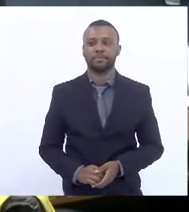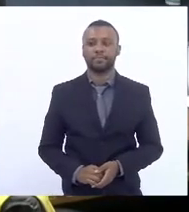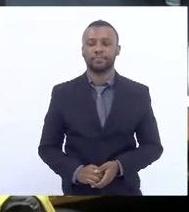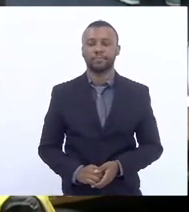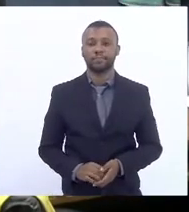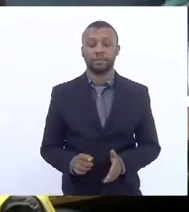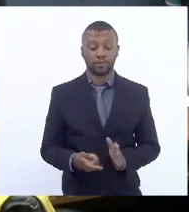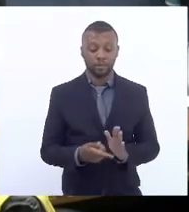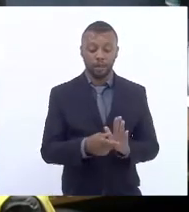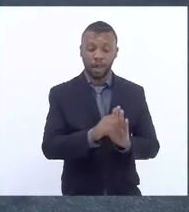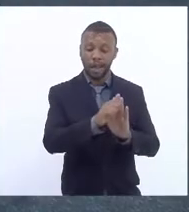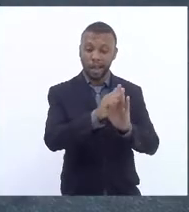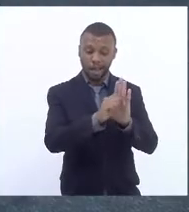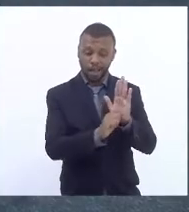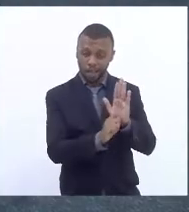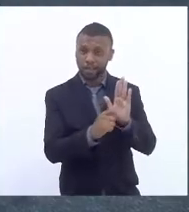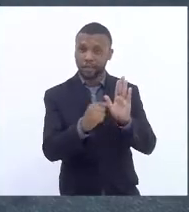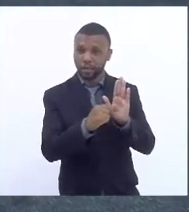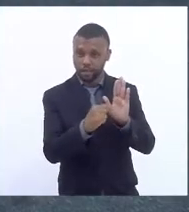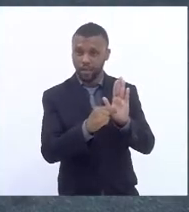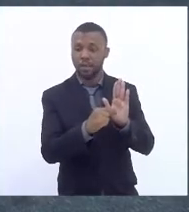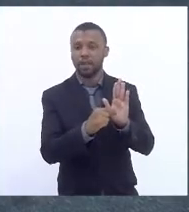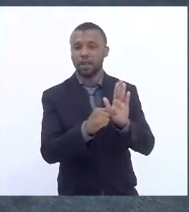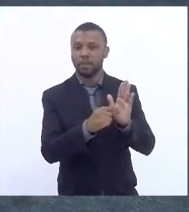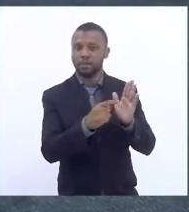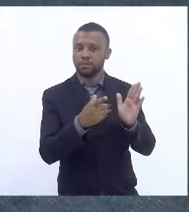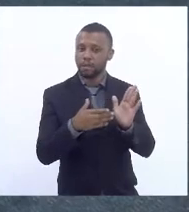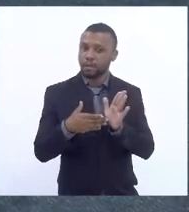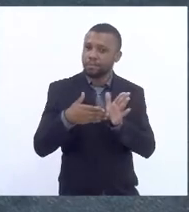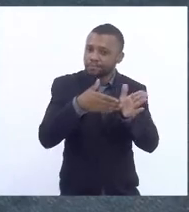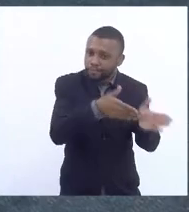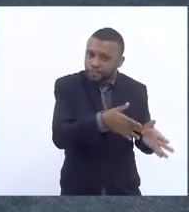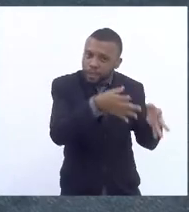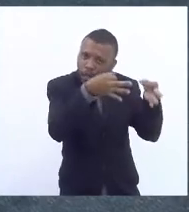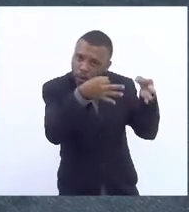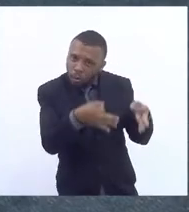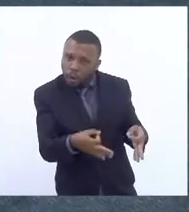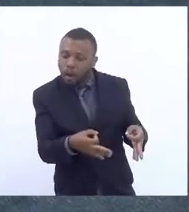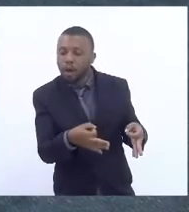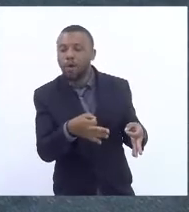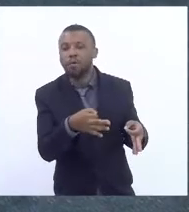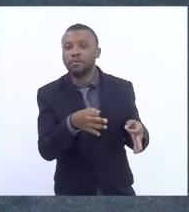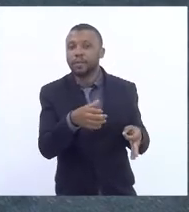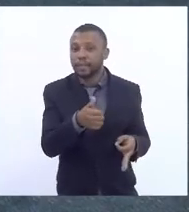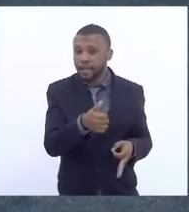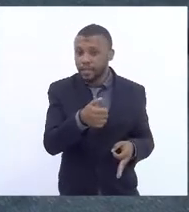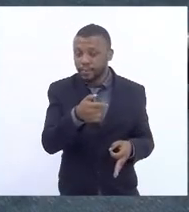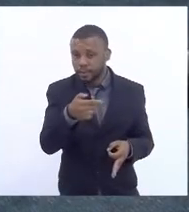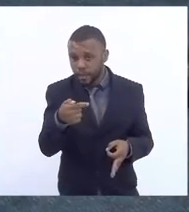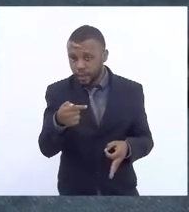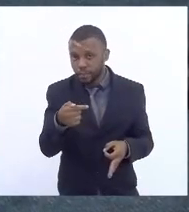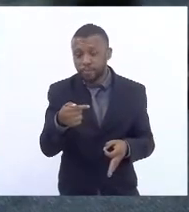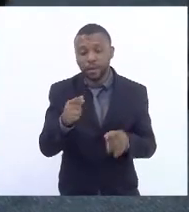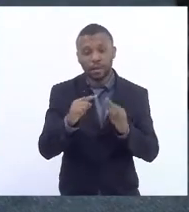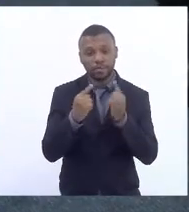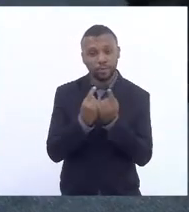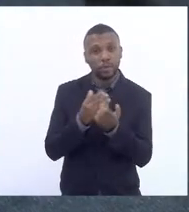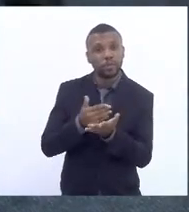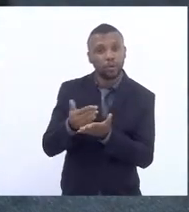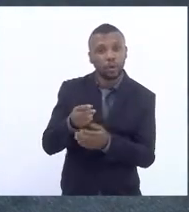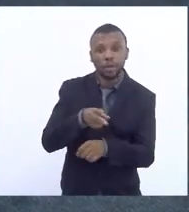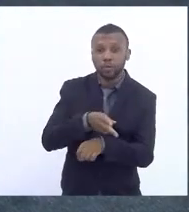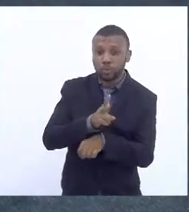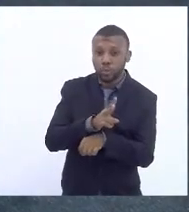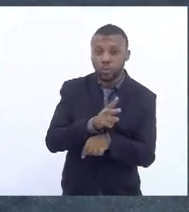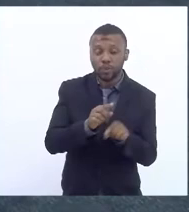A ata reflete com exatidão o ocorrido na 17ª sessão ordinária, que, iniciada às 14 horas,